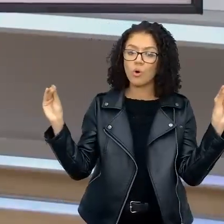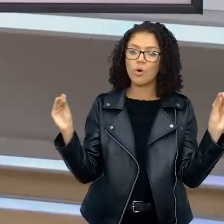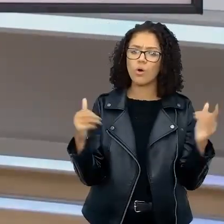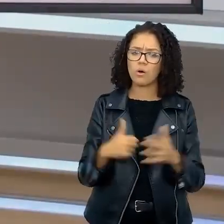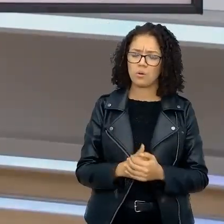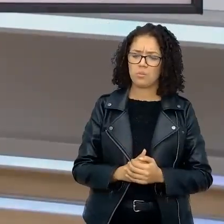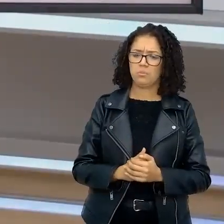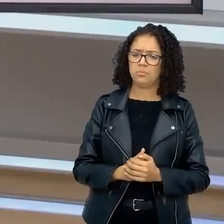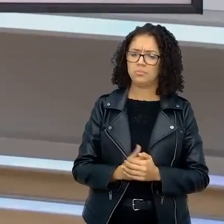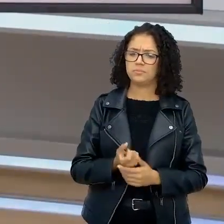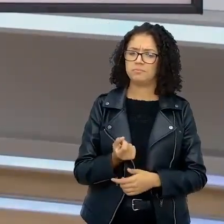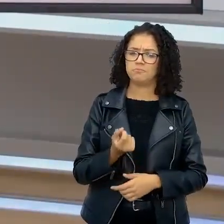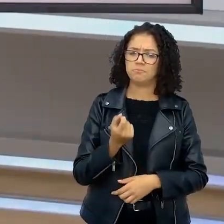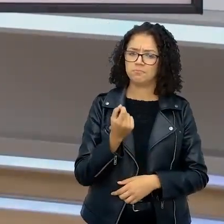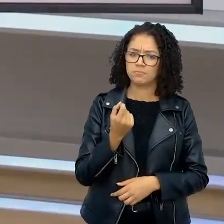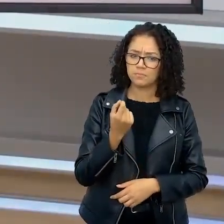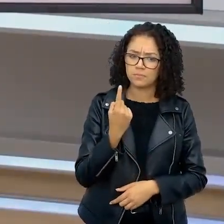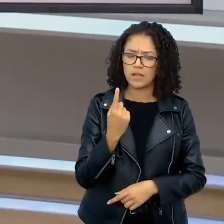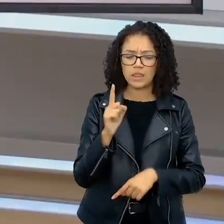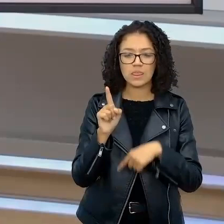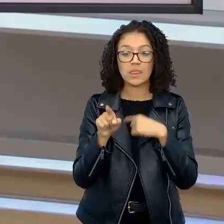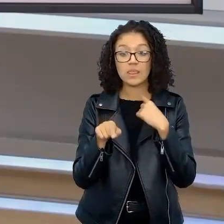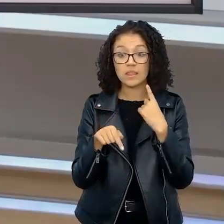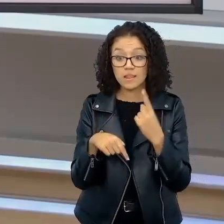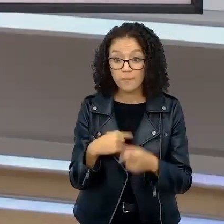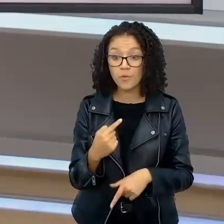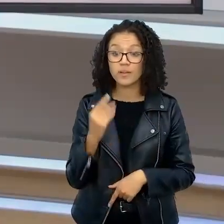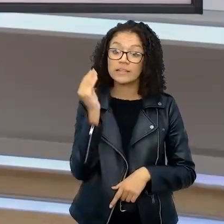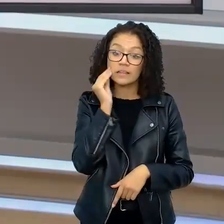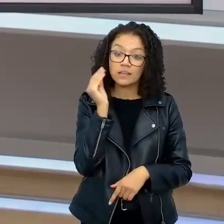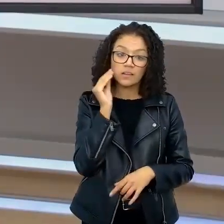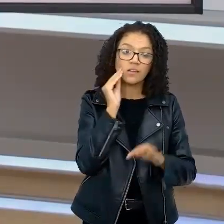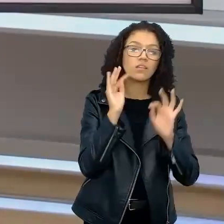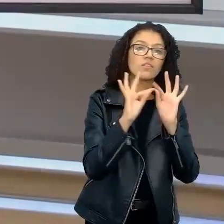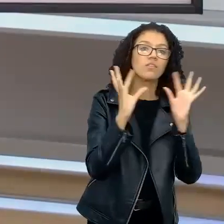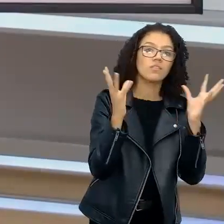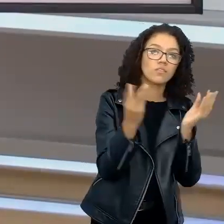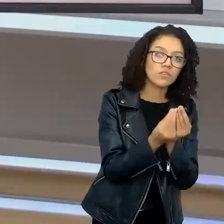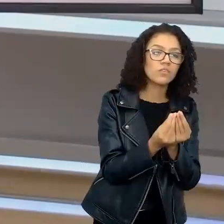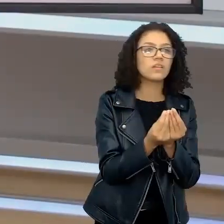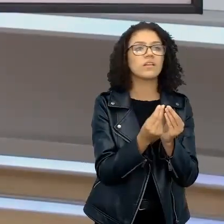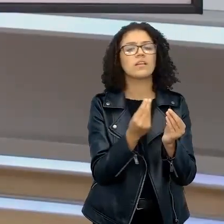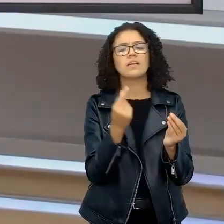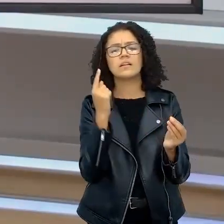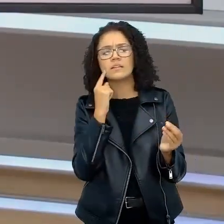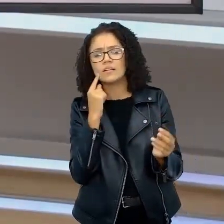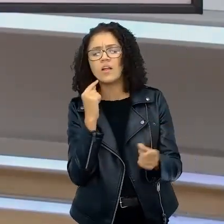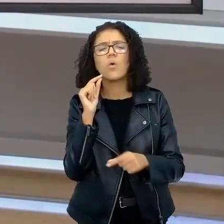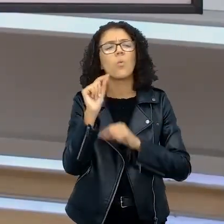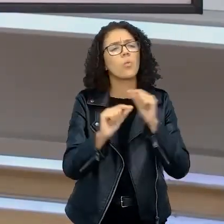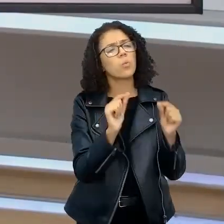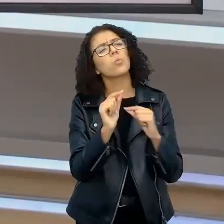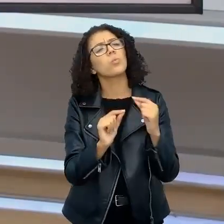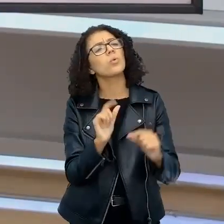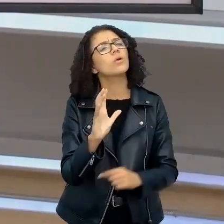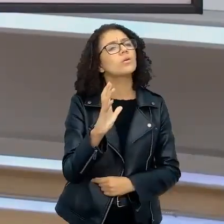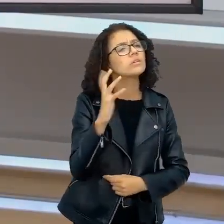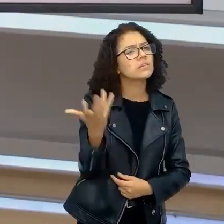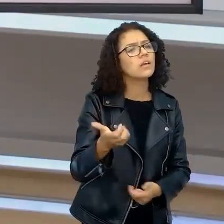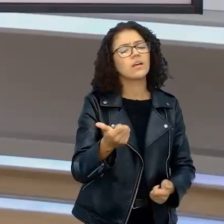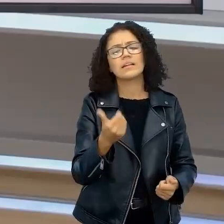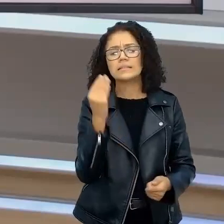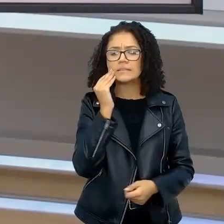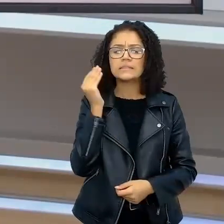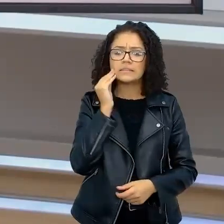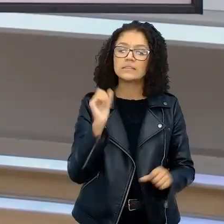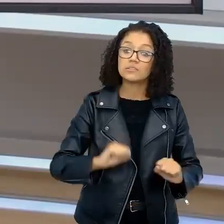daí, para a gente conseguir achar essa criança, essa família, a gente precisa ir lá, fazer uma busca ativa, entender o que está acontecendo, né? Então,